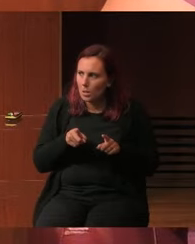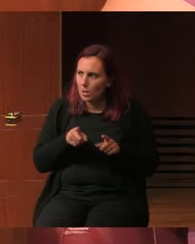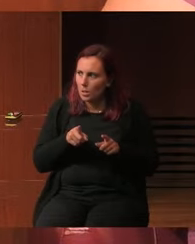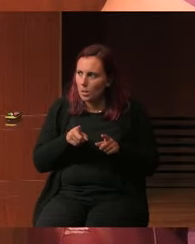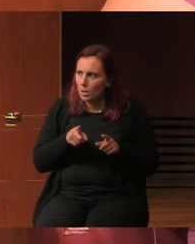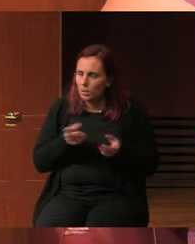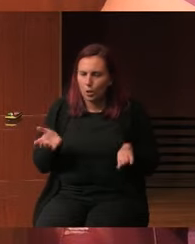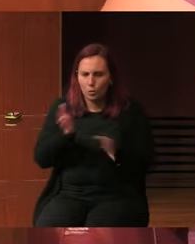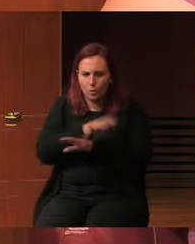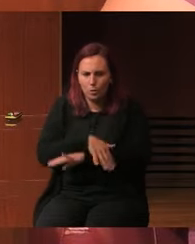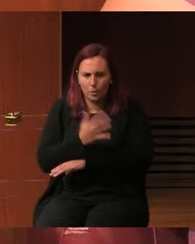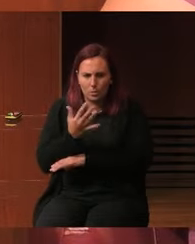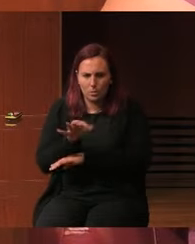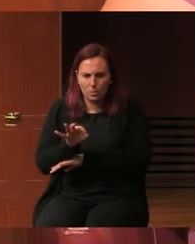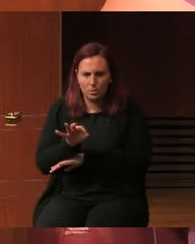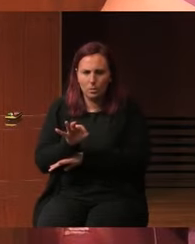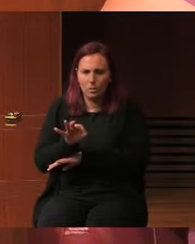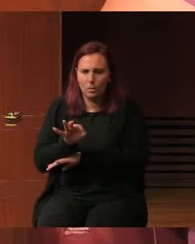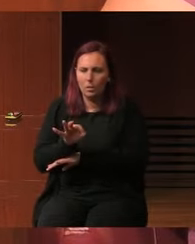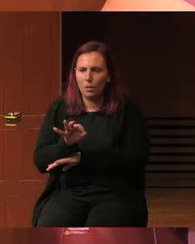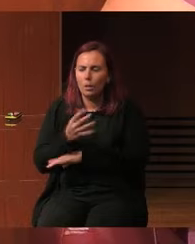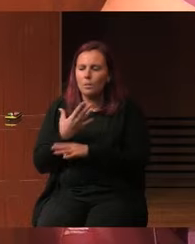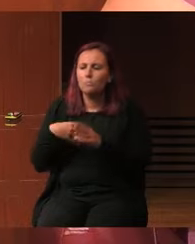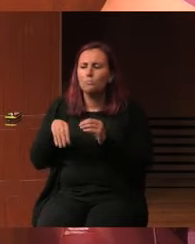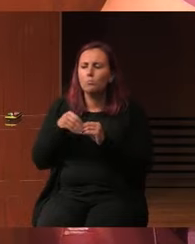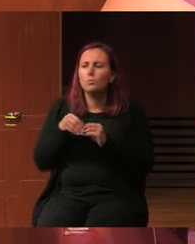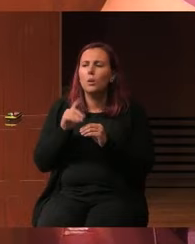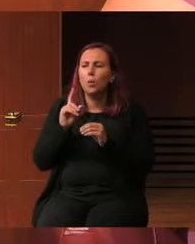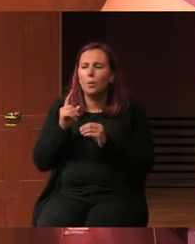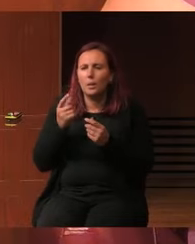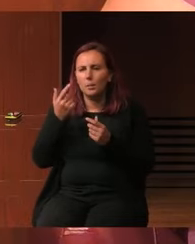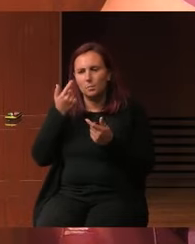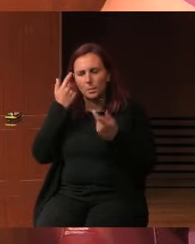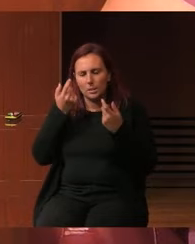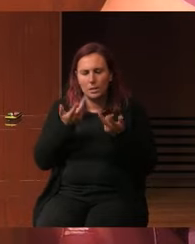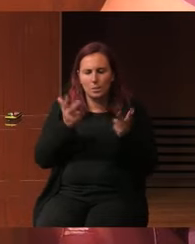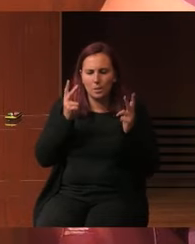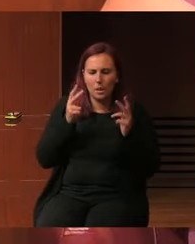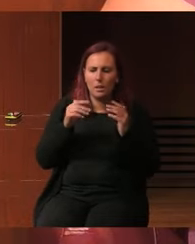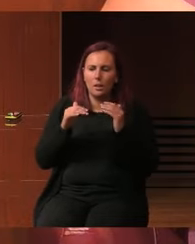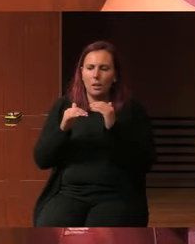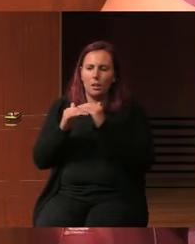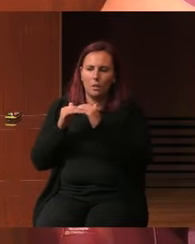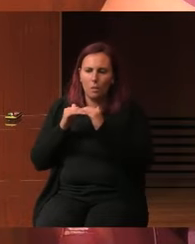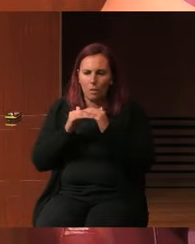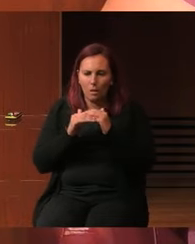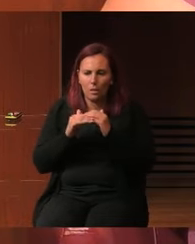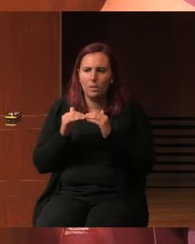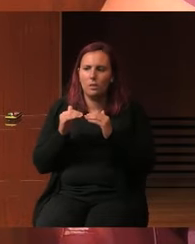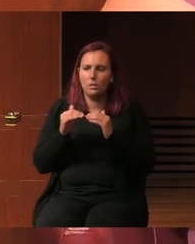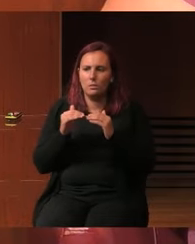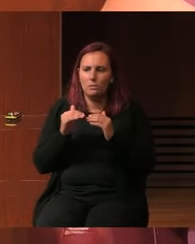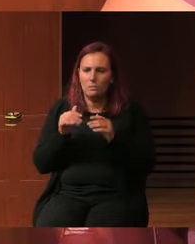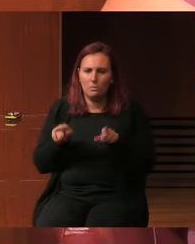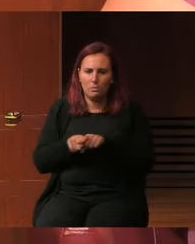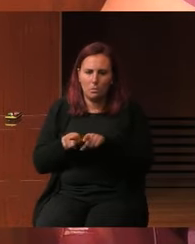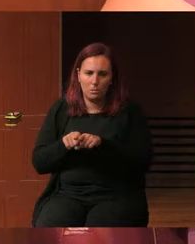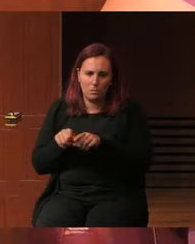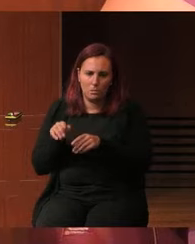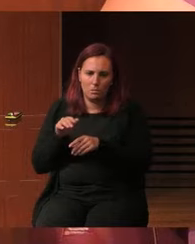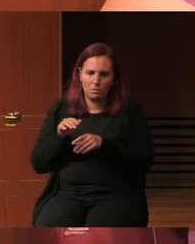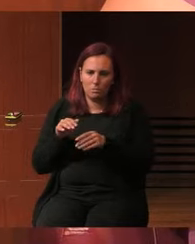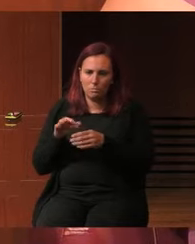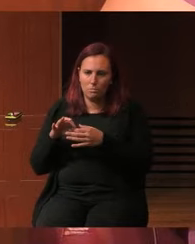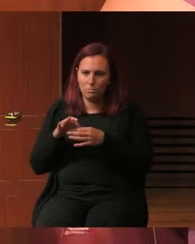Francesa e acrescentar, não é? Portanto, para além de pensarmos na liberdade, na igualdade, na fraternidade, há que temos de acrescentar a diversidade.